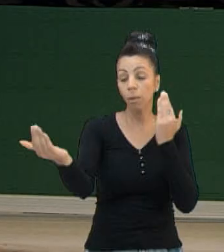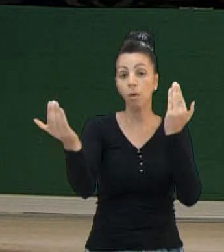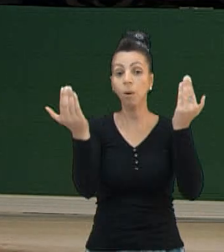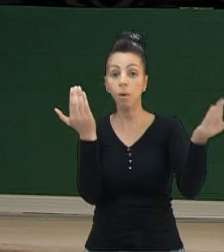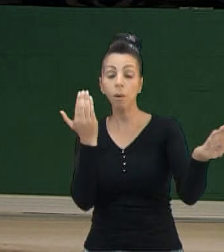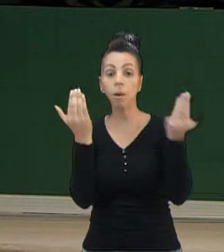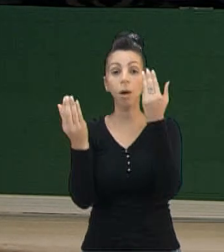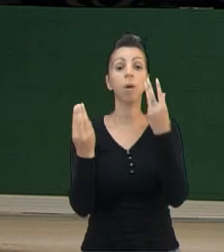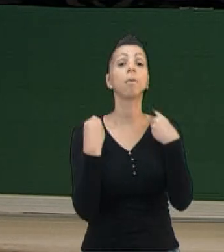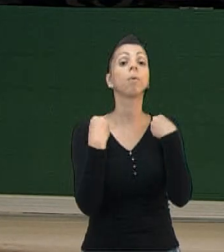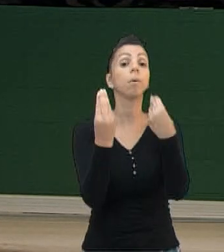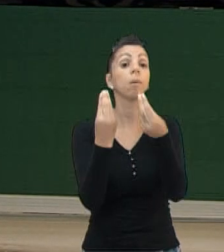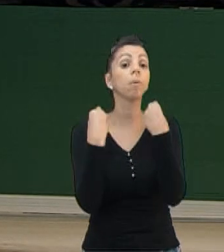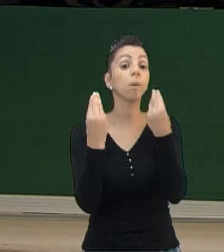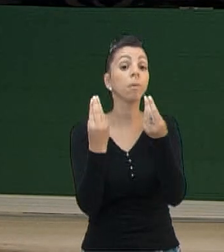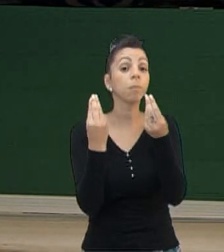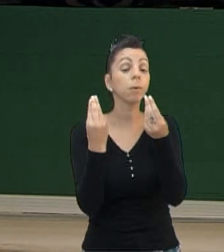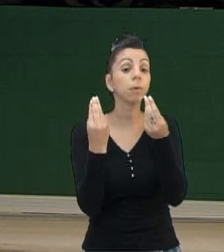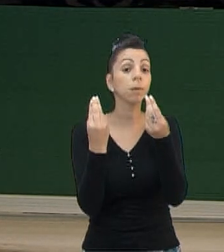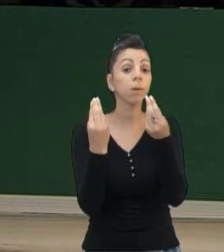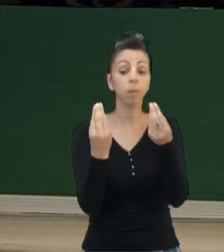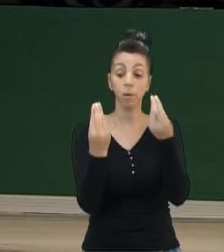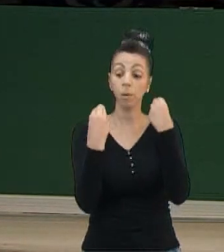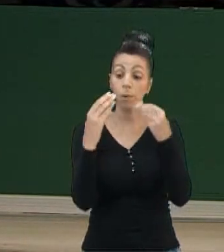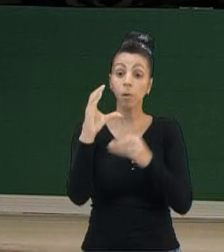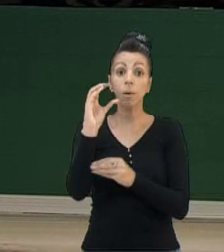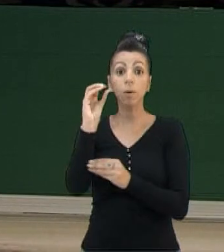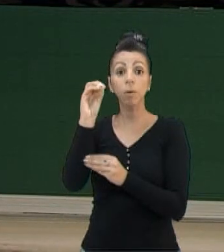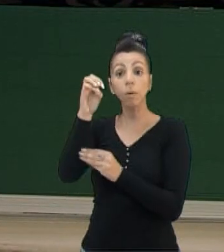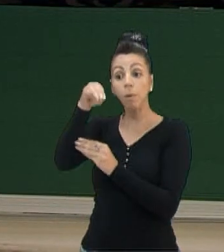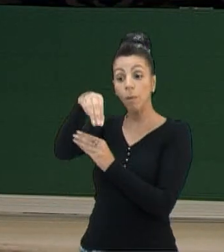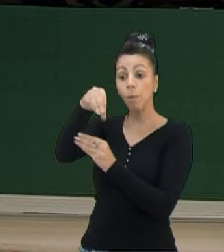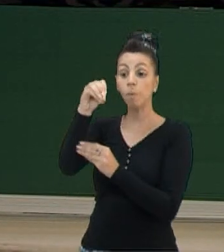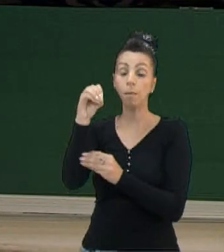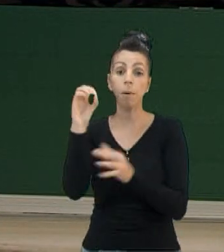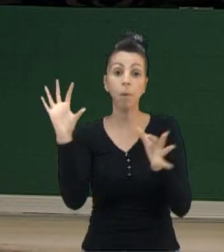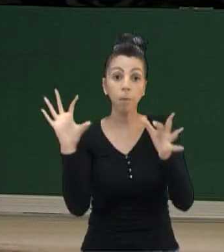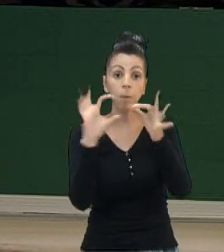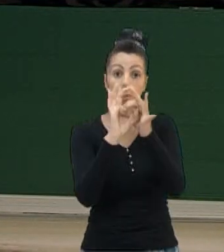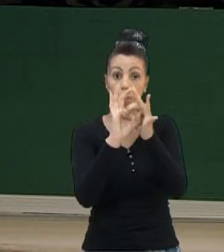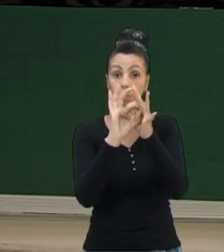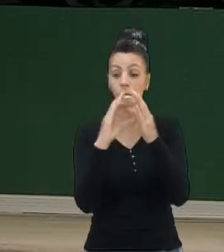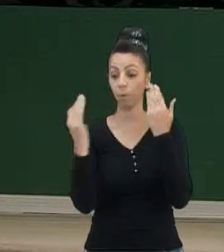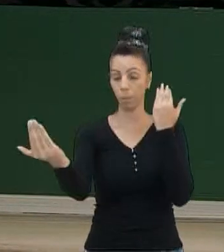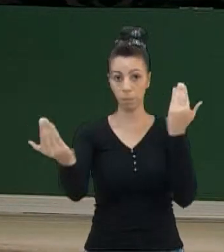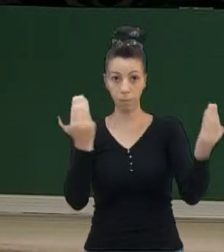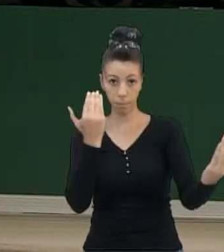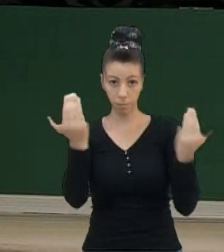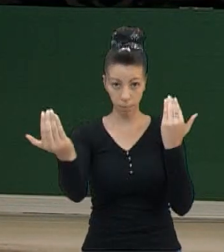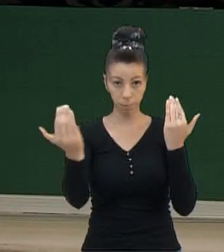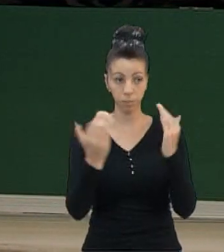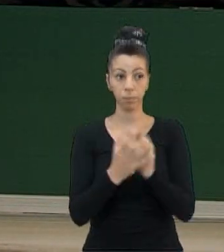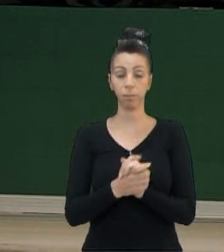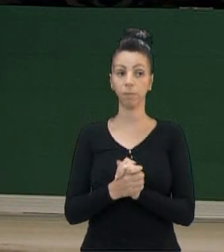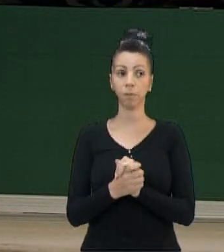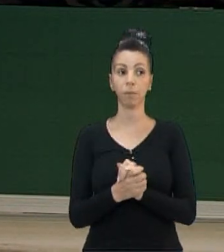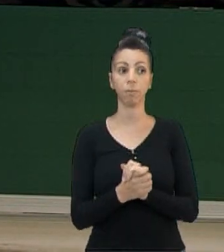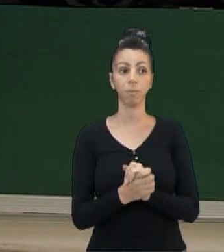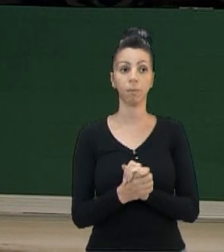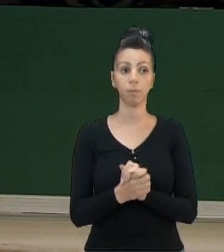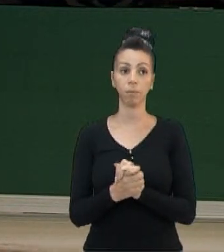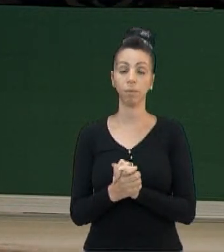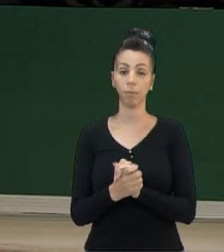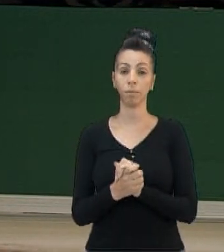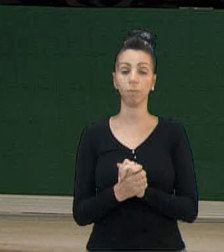né? É uma metáfora com o como, com um conectivo de comparação, tá certo? E aí a gente tem o assim,